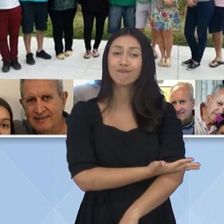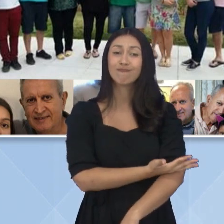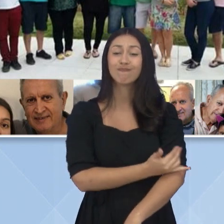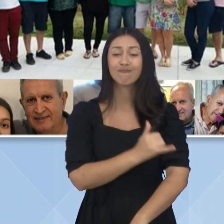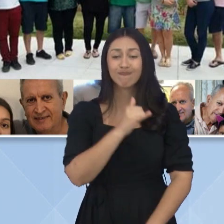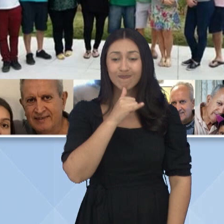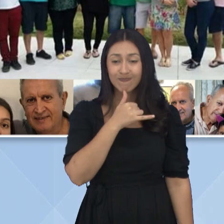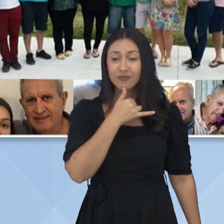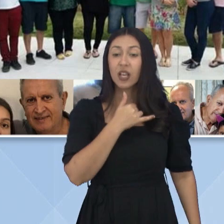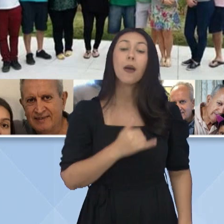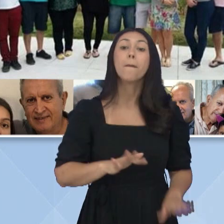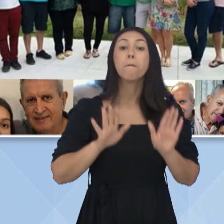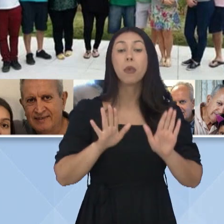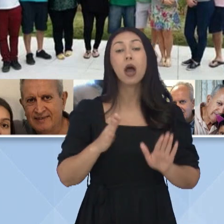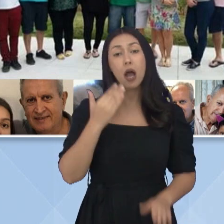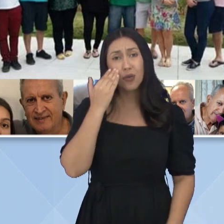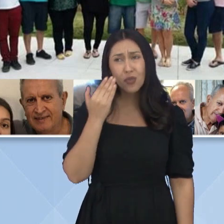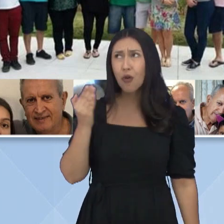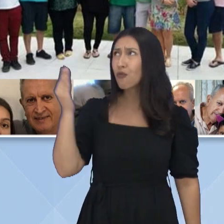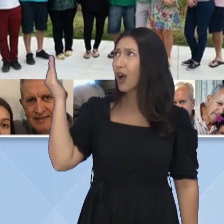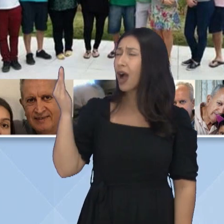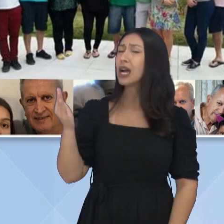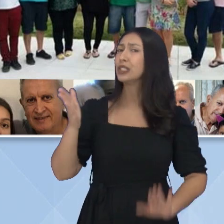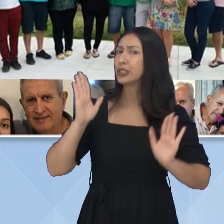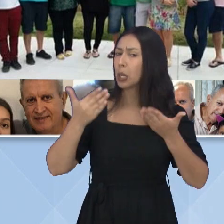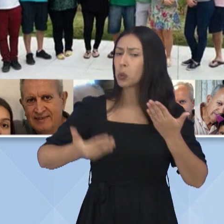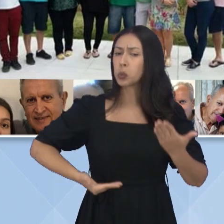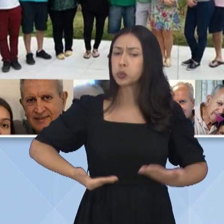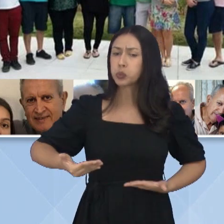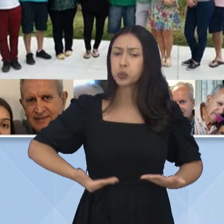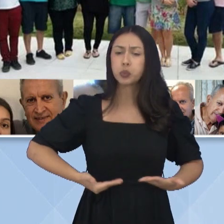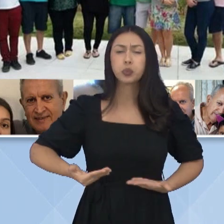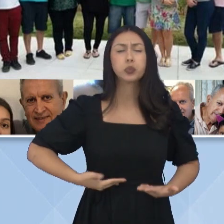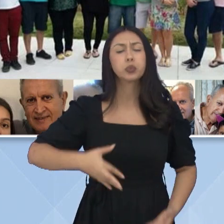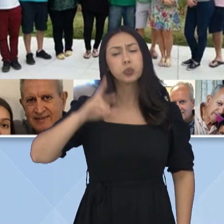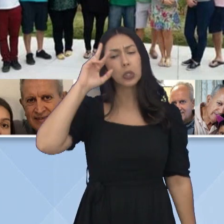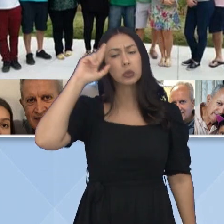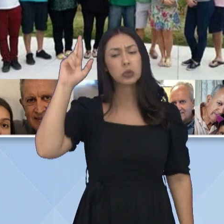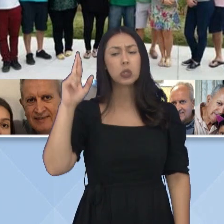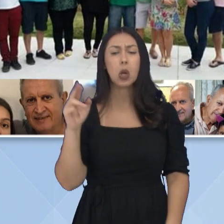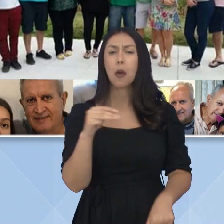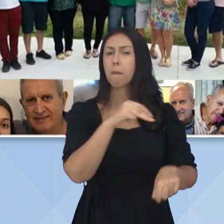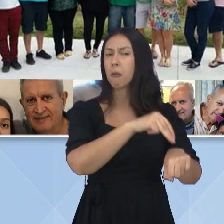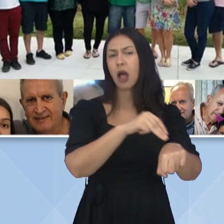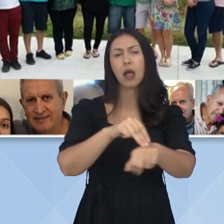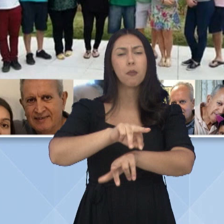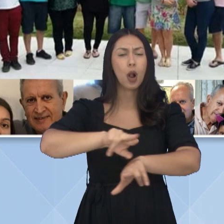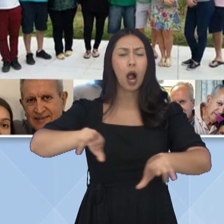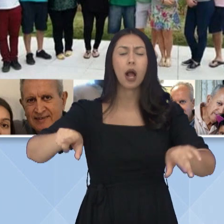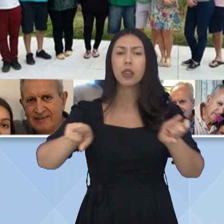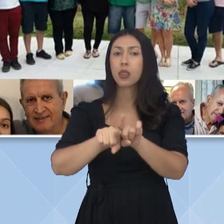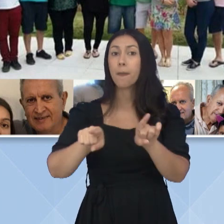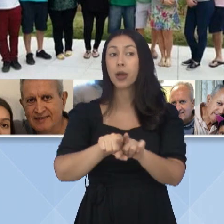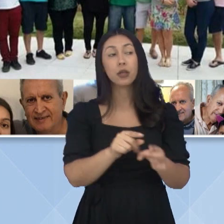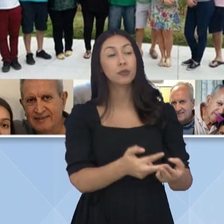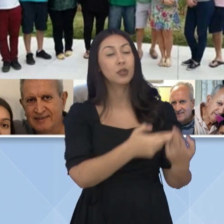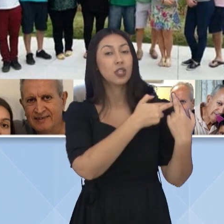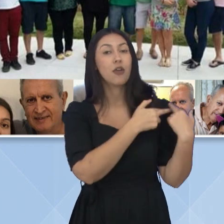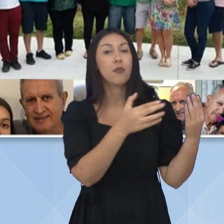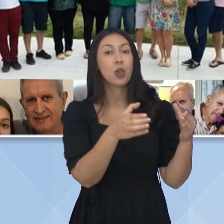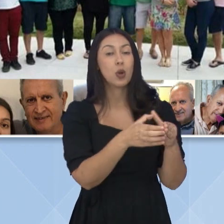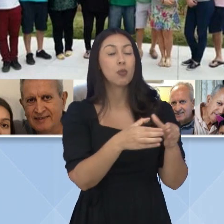que serviu ao senhor em vários ministérios, sendo coordenador regional de homens também, os